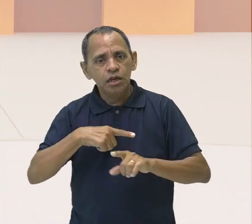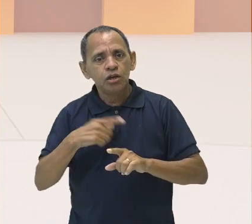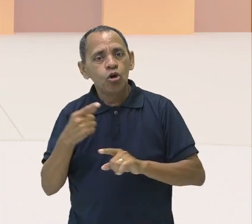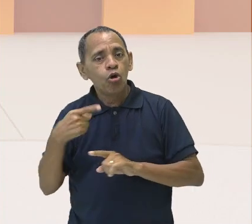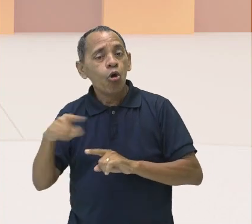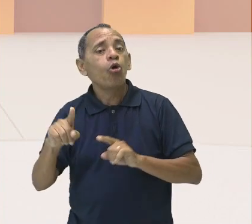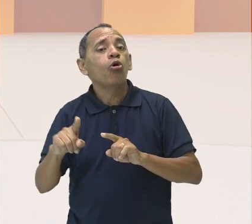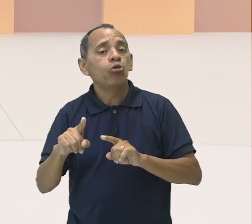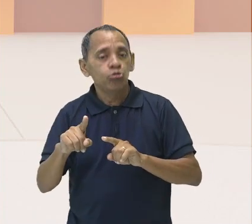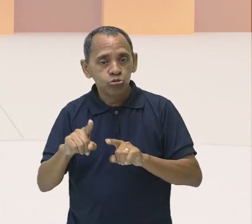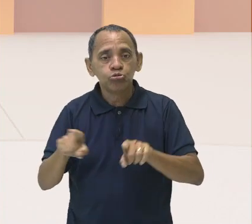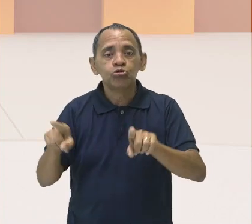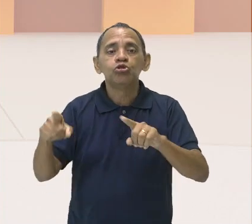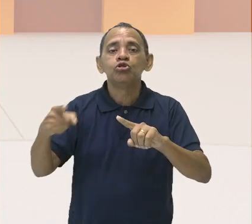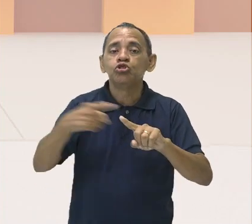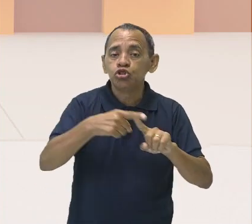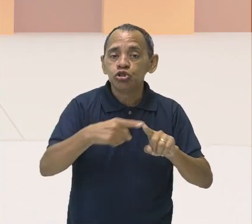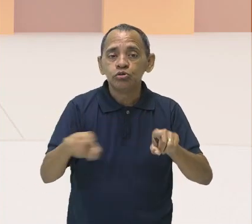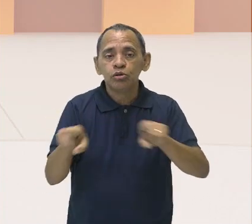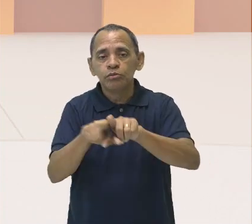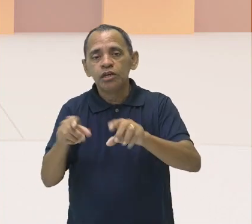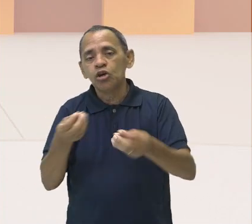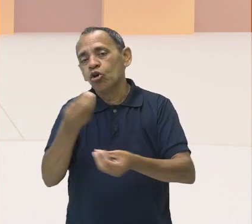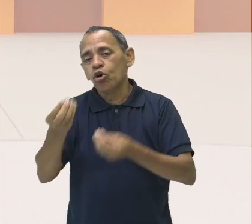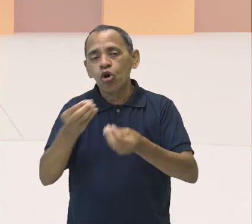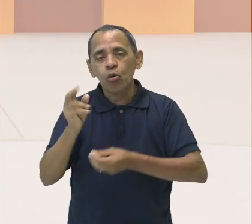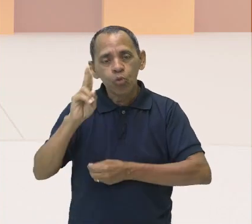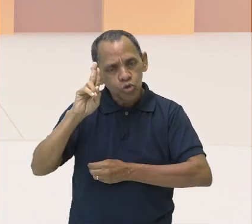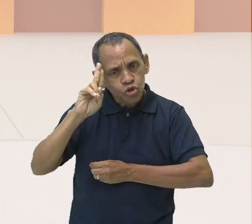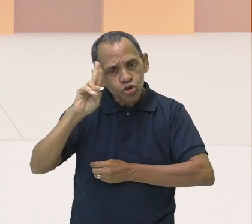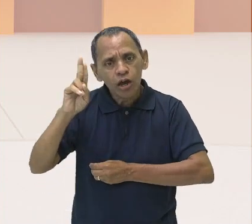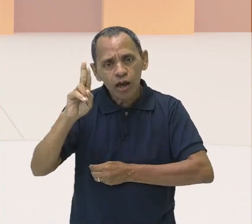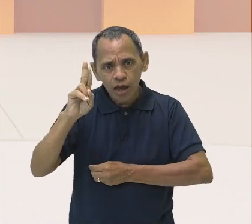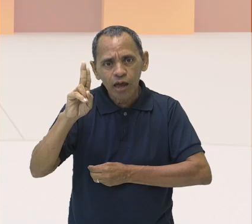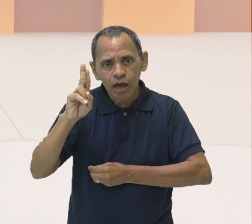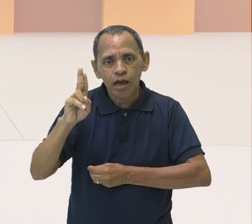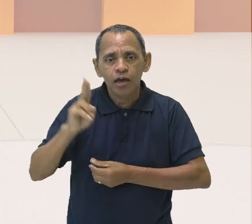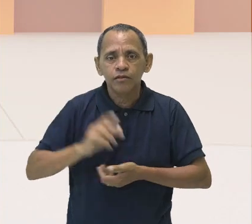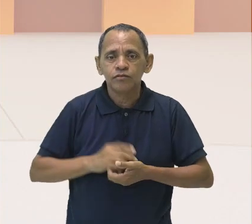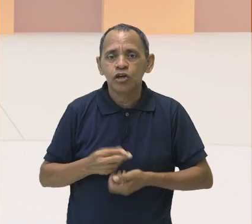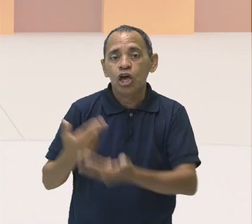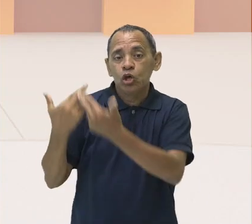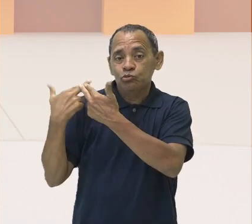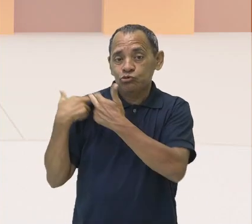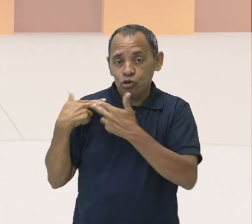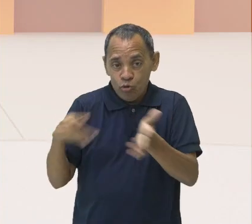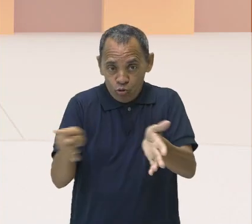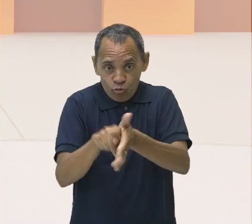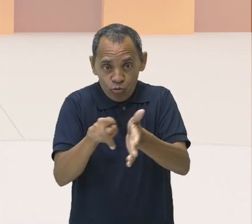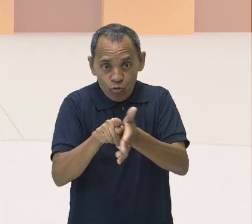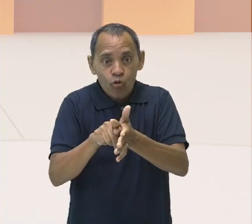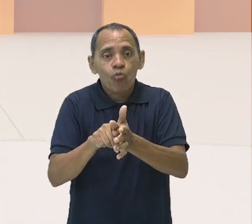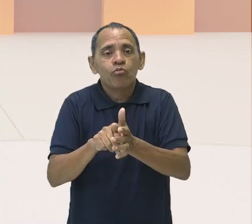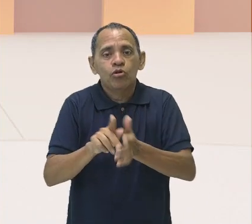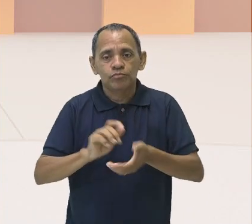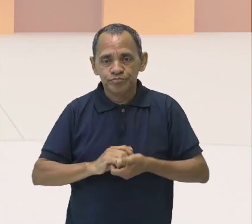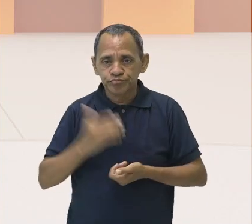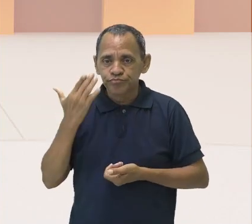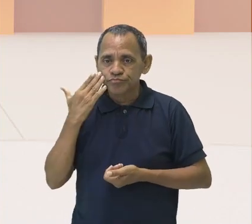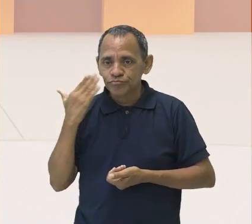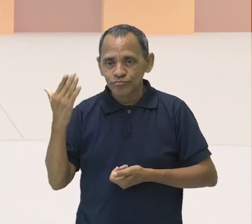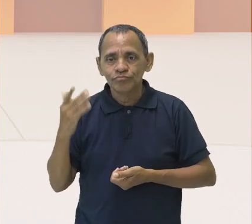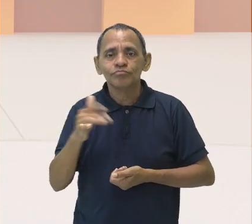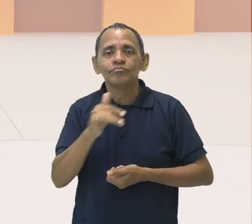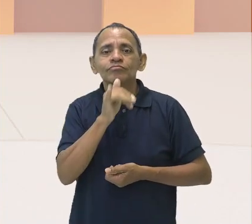é virando patrão, né? Virando dono do seu próprio negócio. Olha essas imagens que trazem alguns exemplos de pessoas que